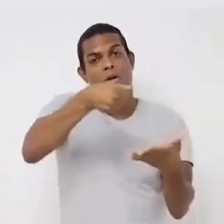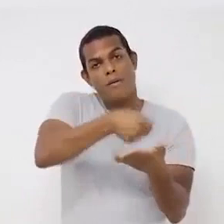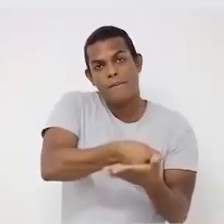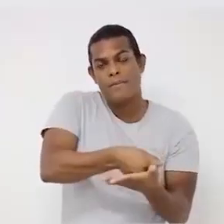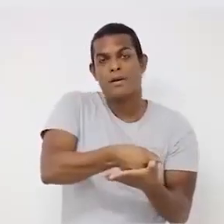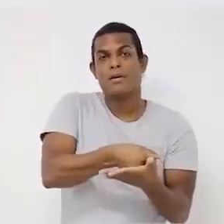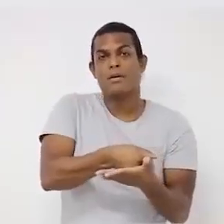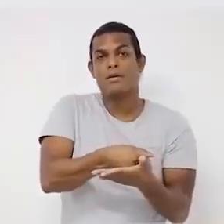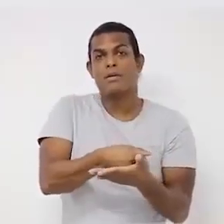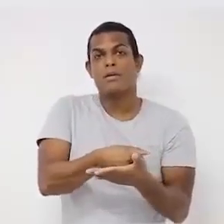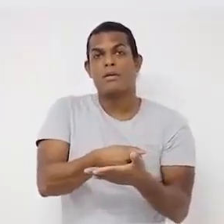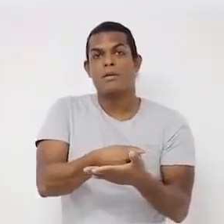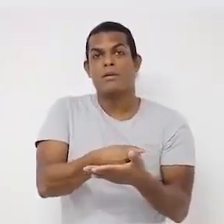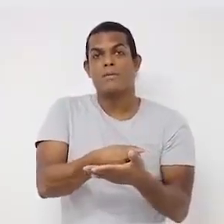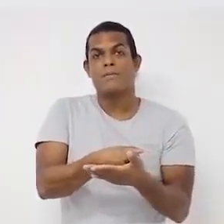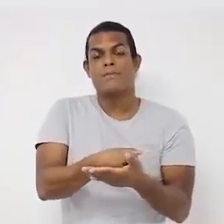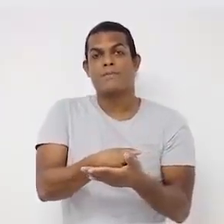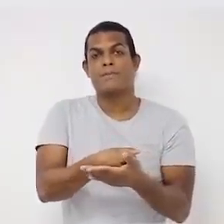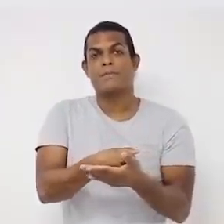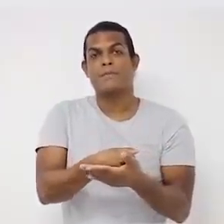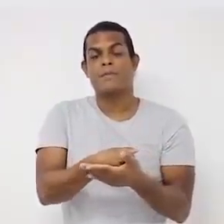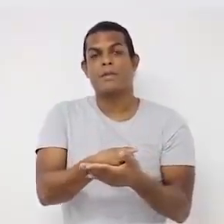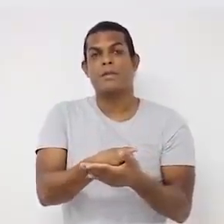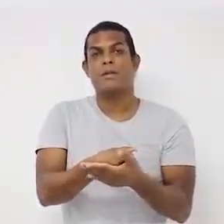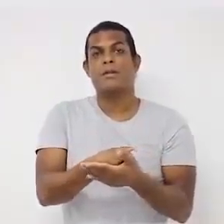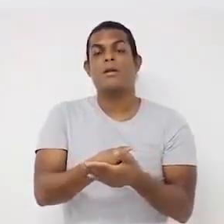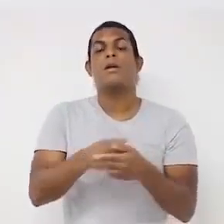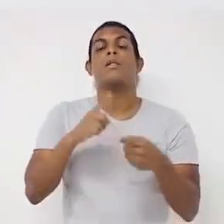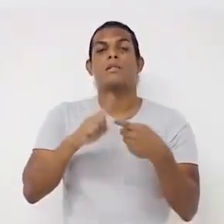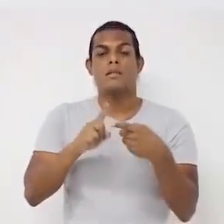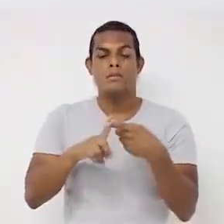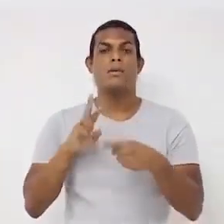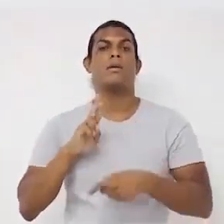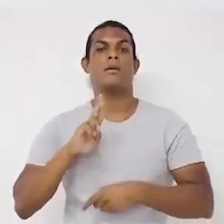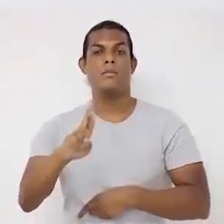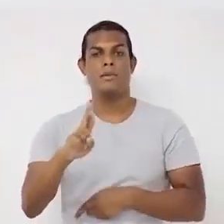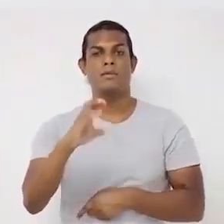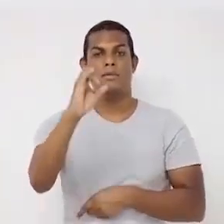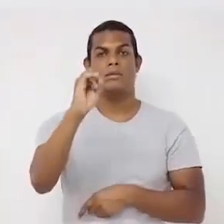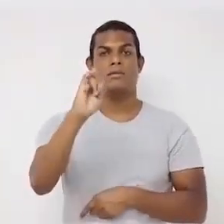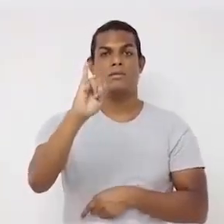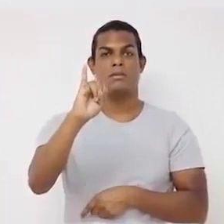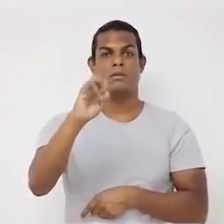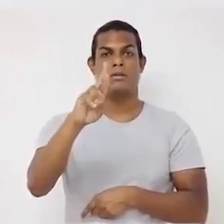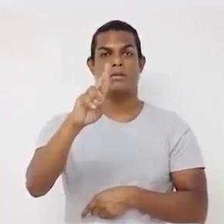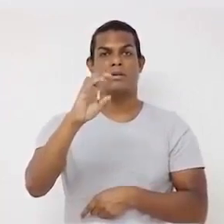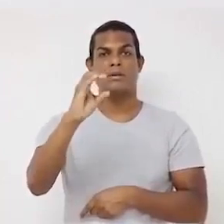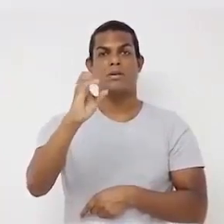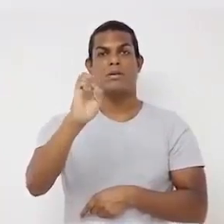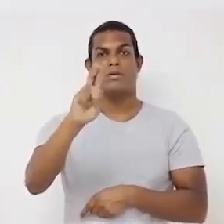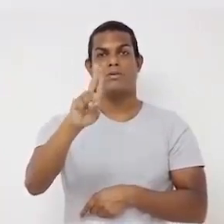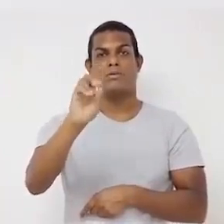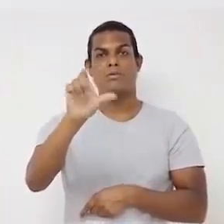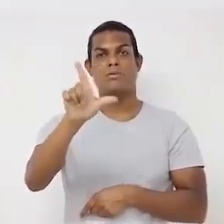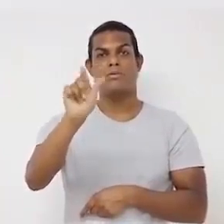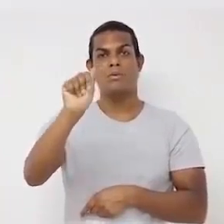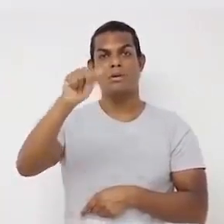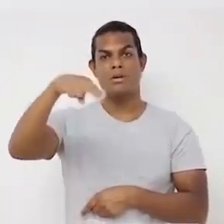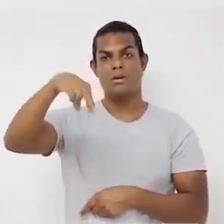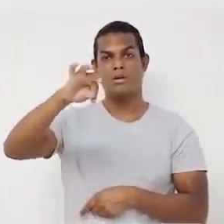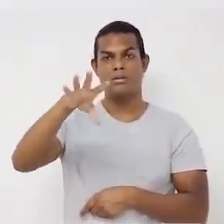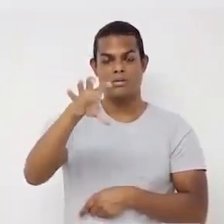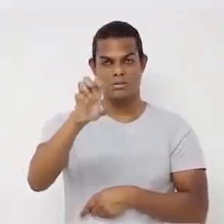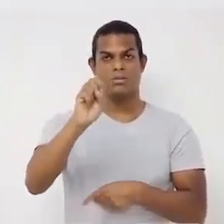for de realização de curto prazo, a gente também classifica isso dentro do circulante, ok? Então temos 3